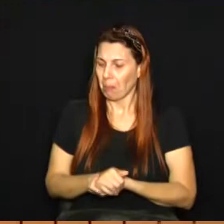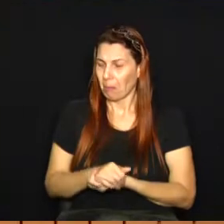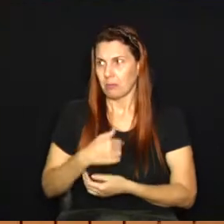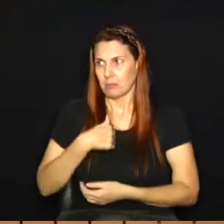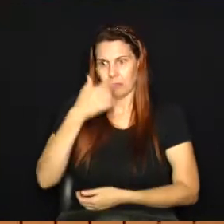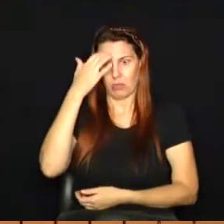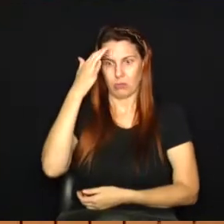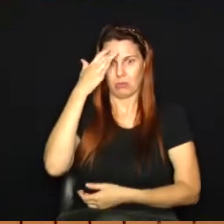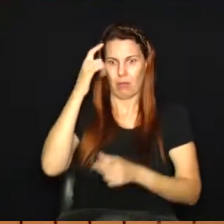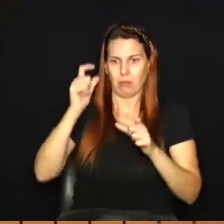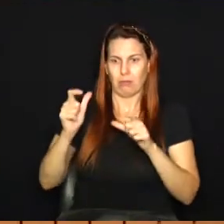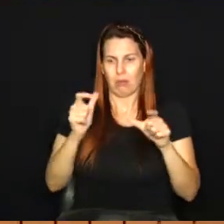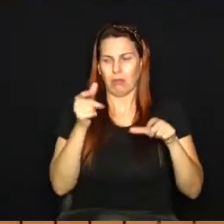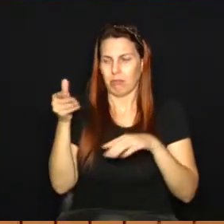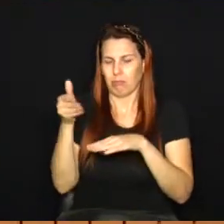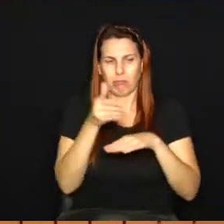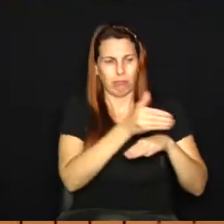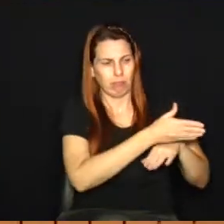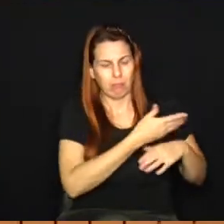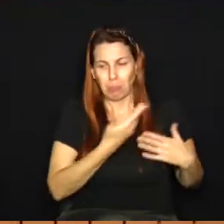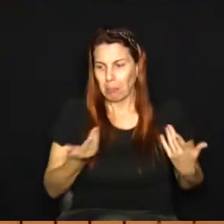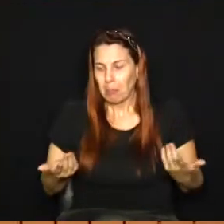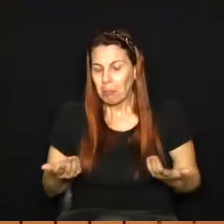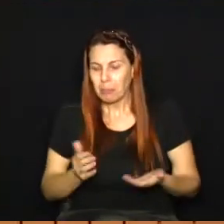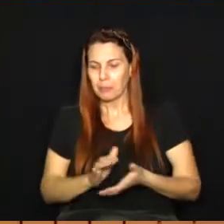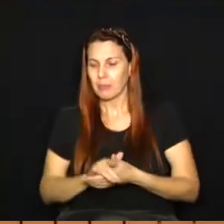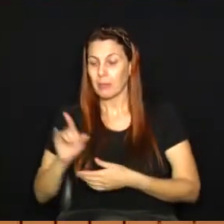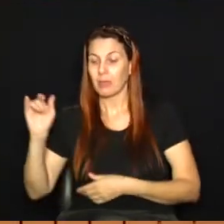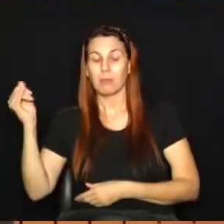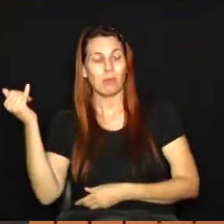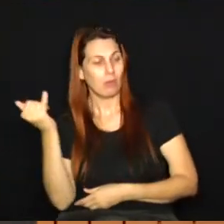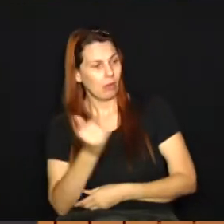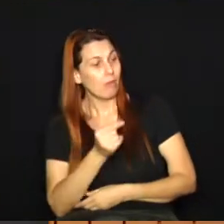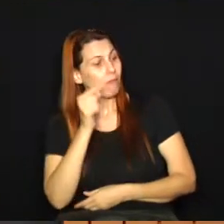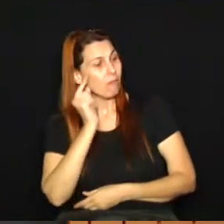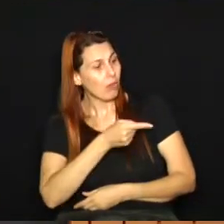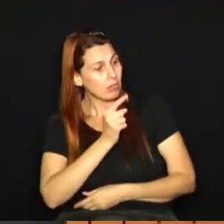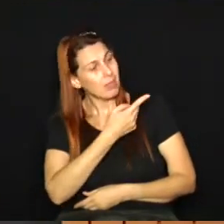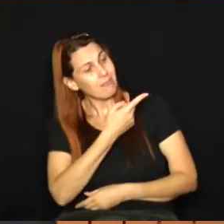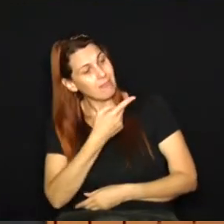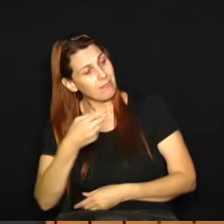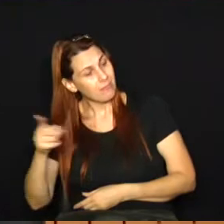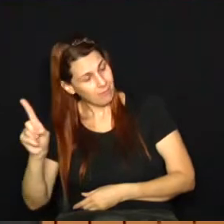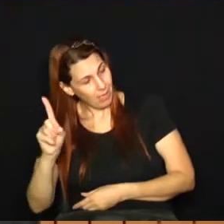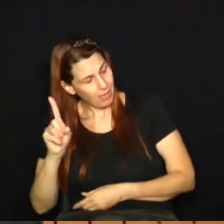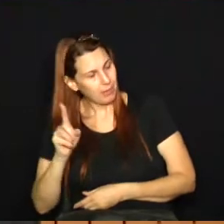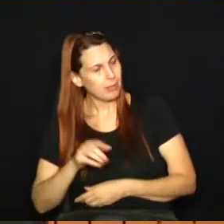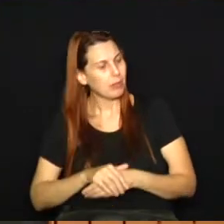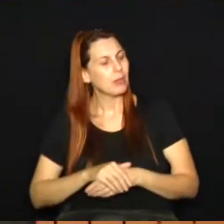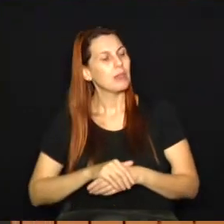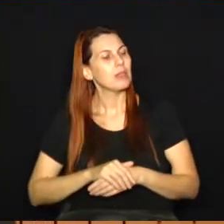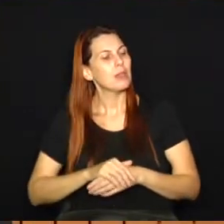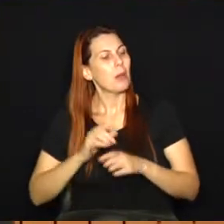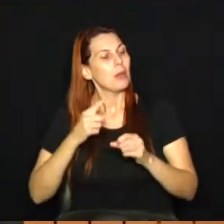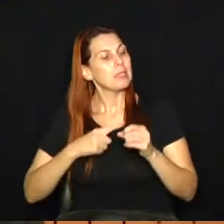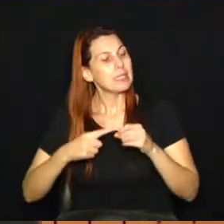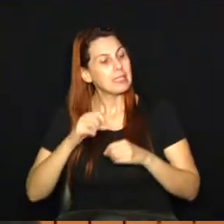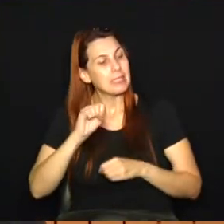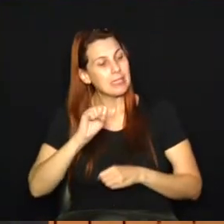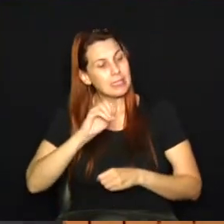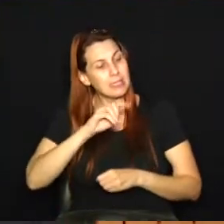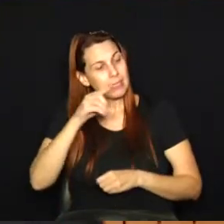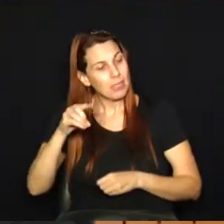Imaginava, né, aonde que eu ia, né? Aí ele disse bem assim, você vai para o São